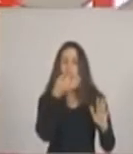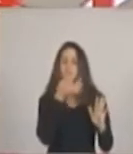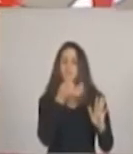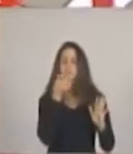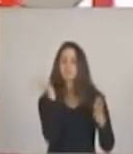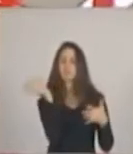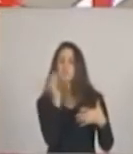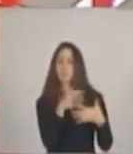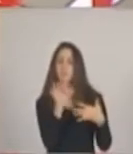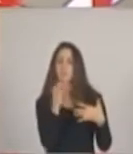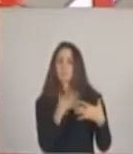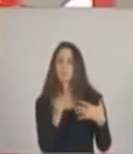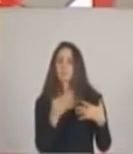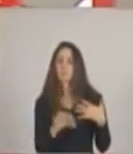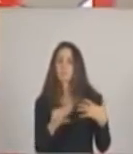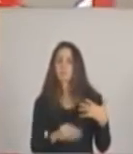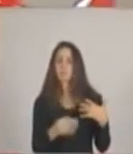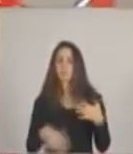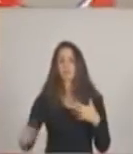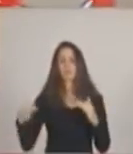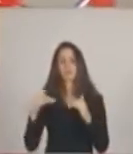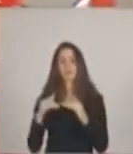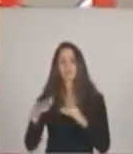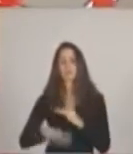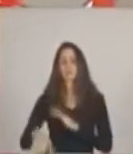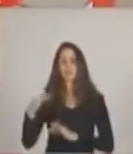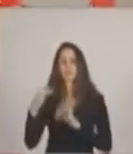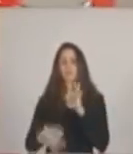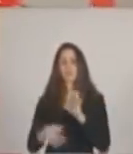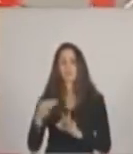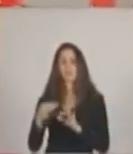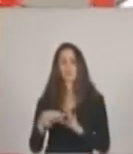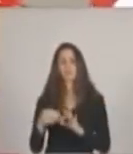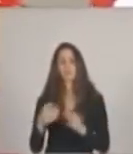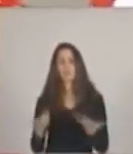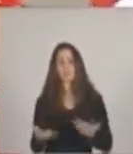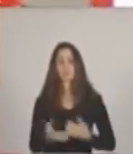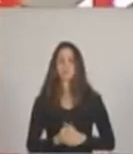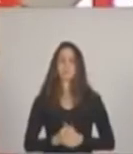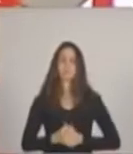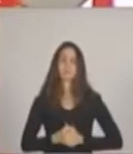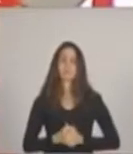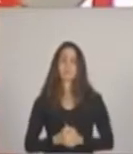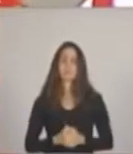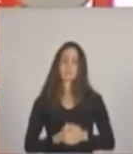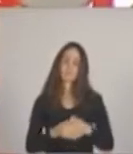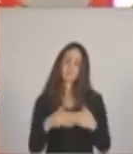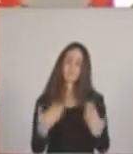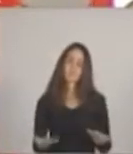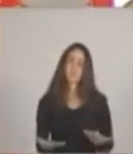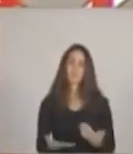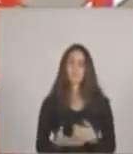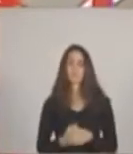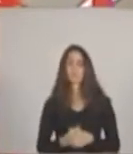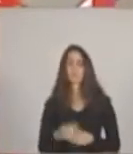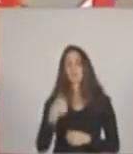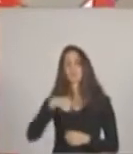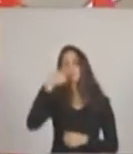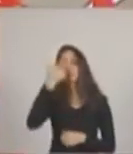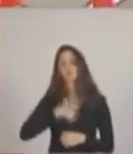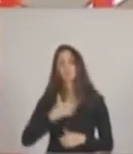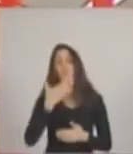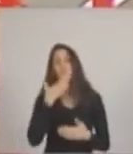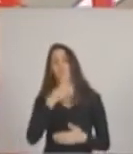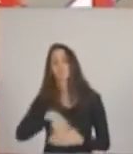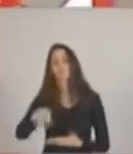argumentos jurídicos para opinamento emitido. Diante do exposto, solicito o apoio